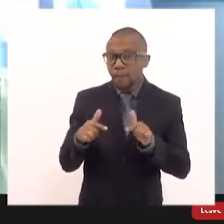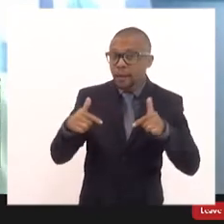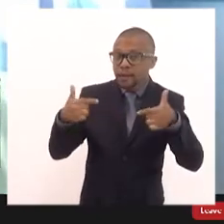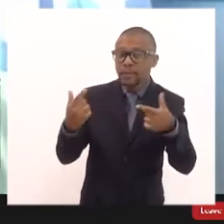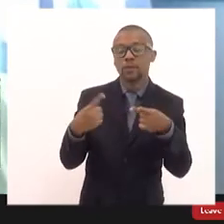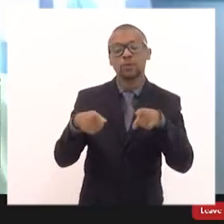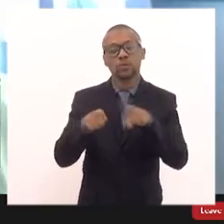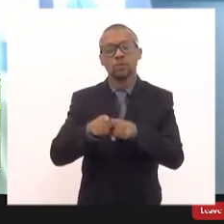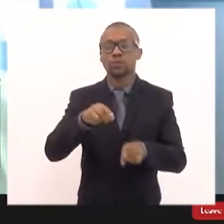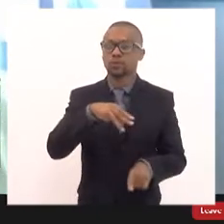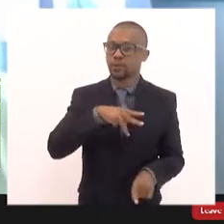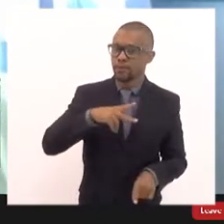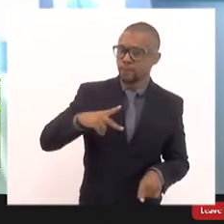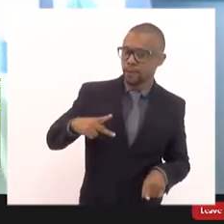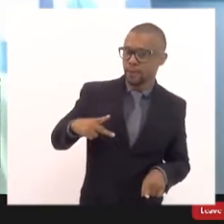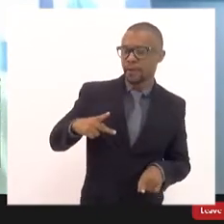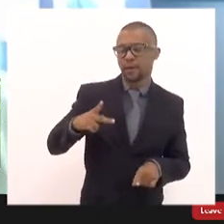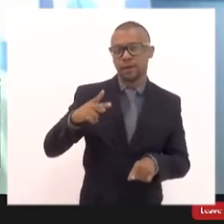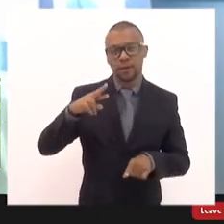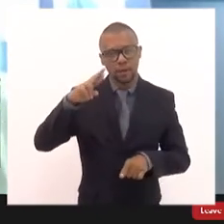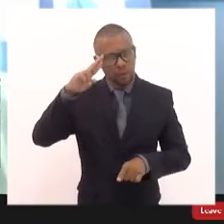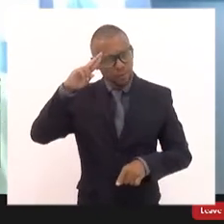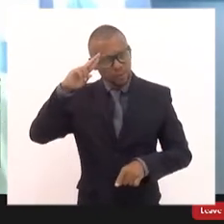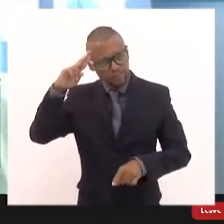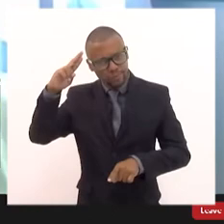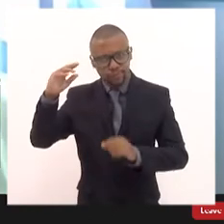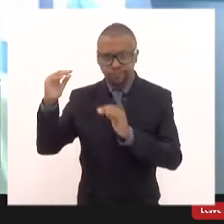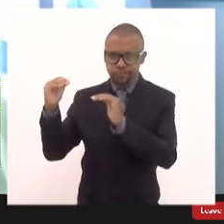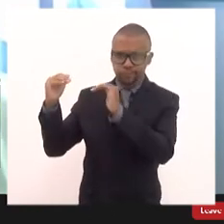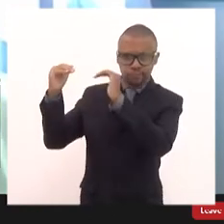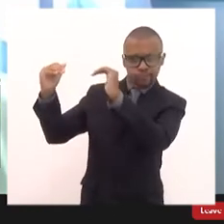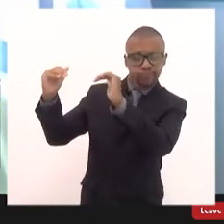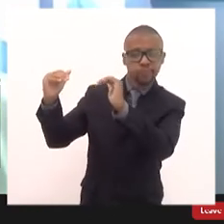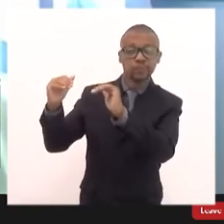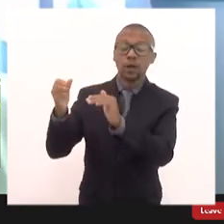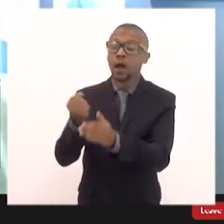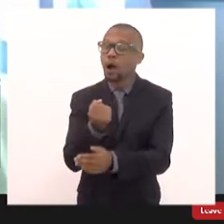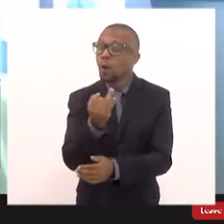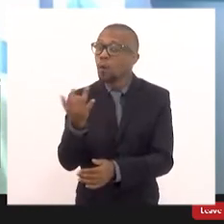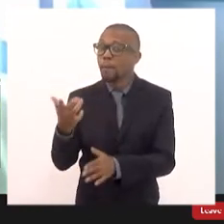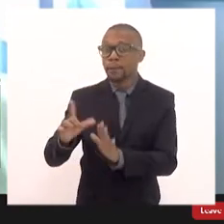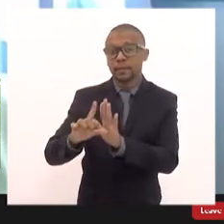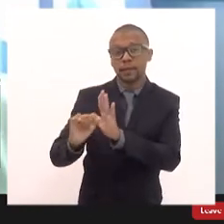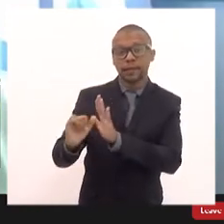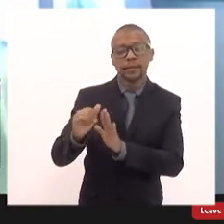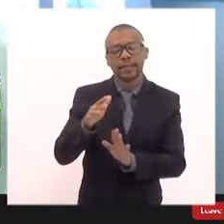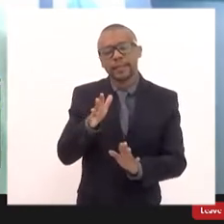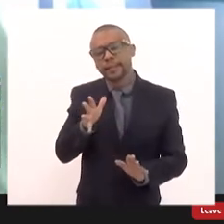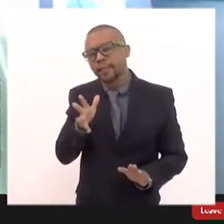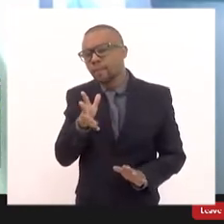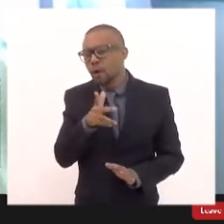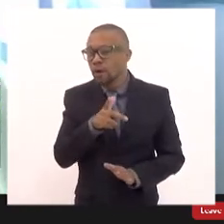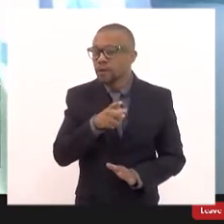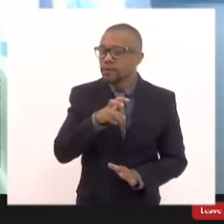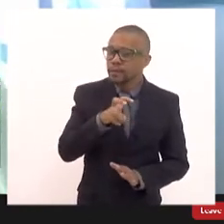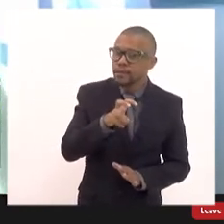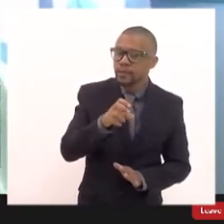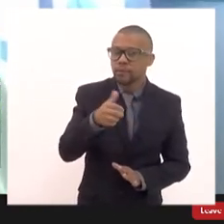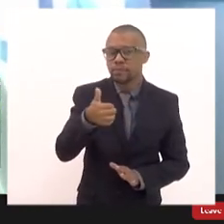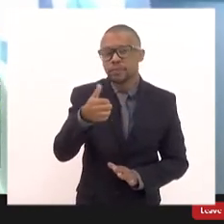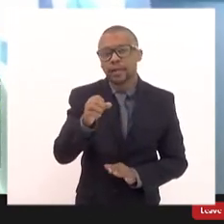autoridades. Então, algumas leis demoram 5 anos, 10 anos para serem